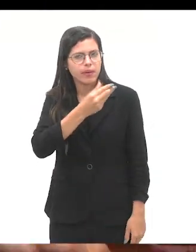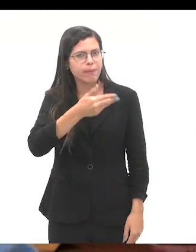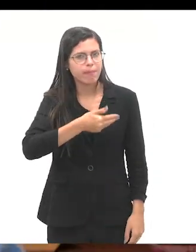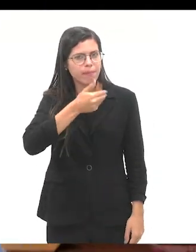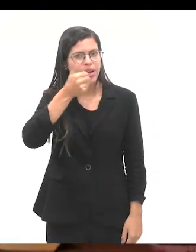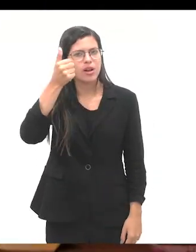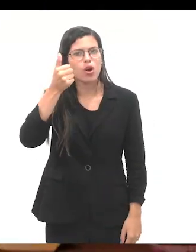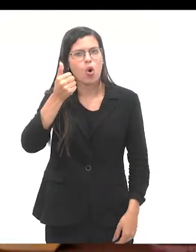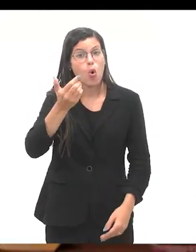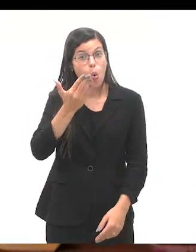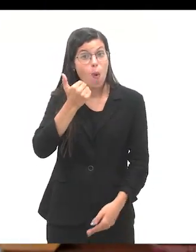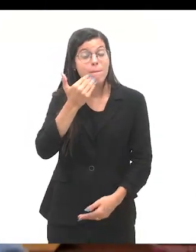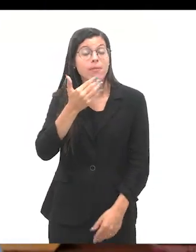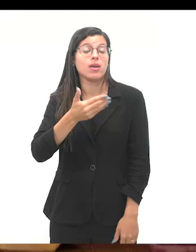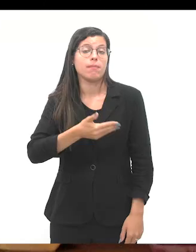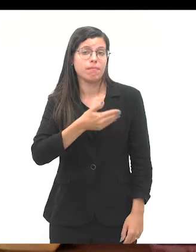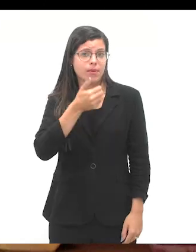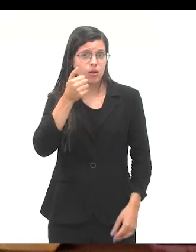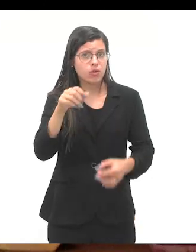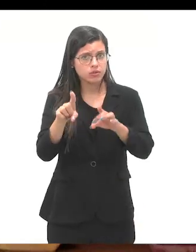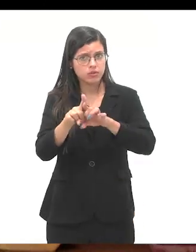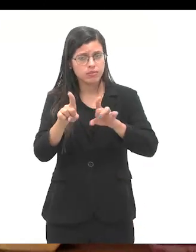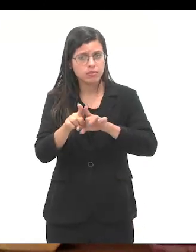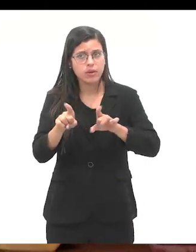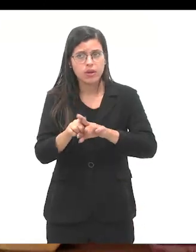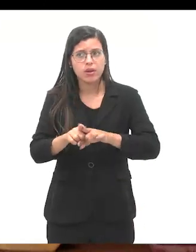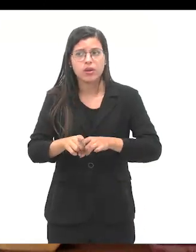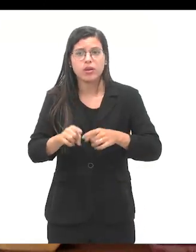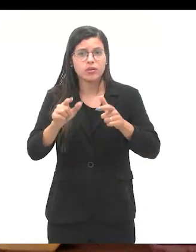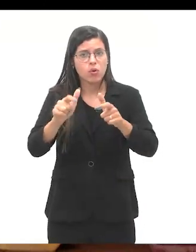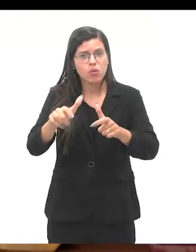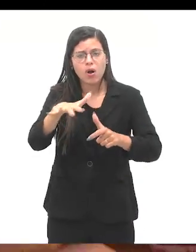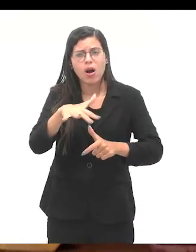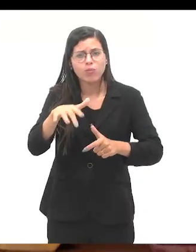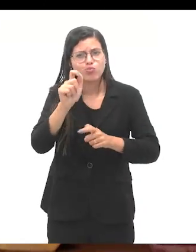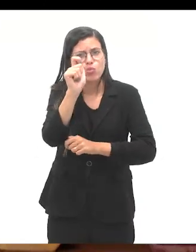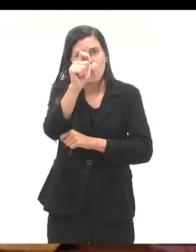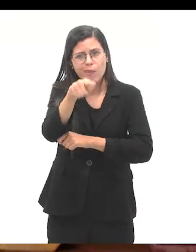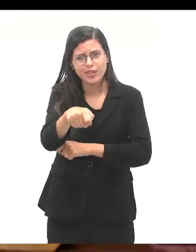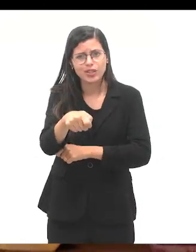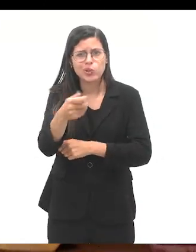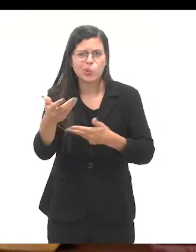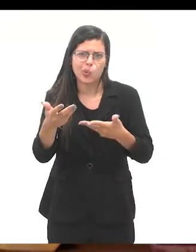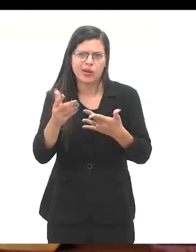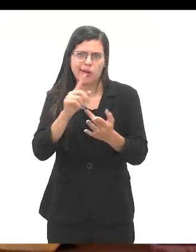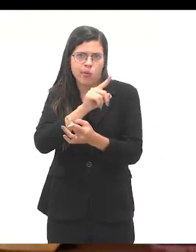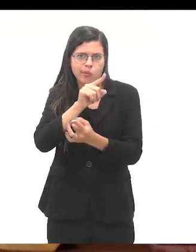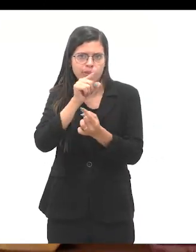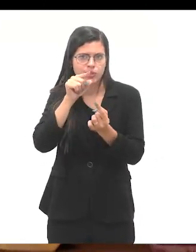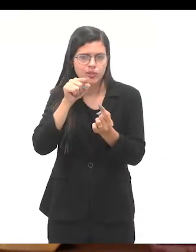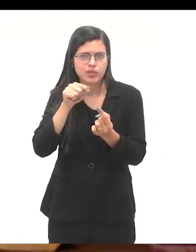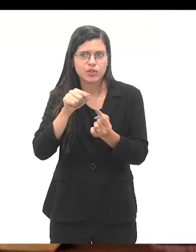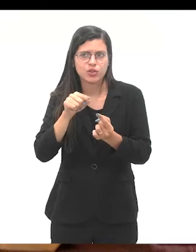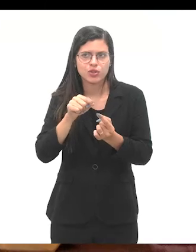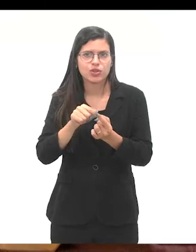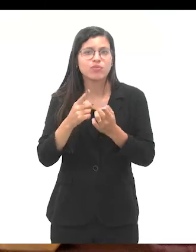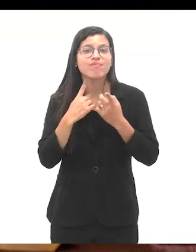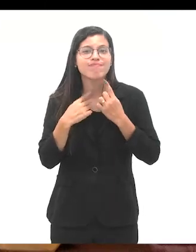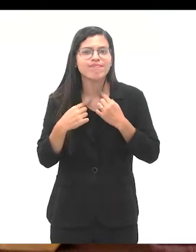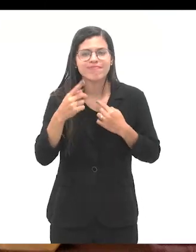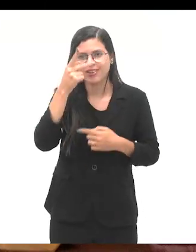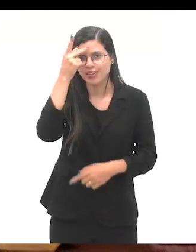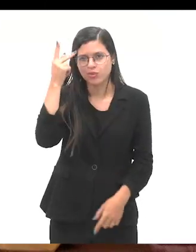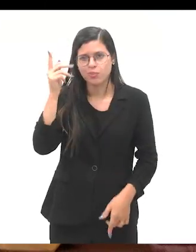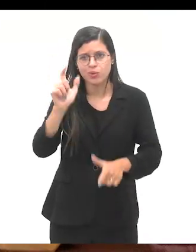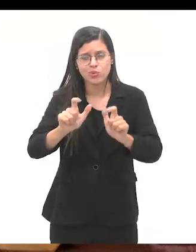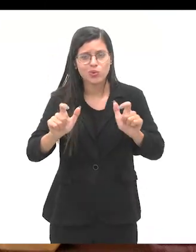todos possam se alimentar melhor. Então, esse é o ambiente que o pescador sempre deseja que